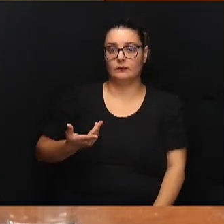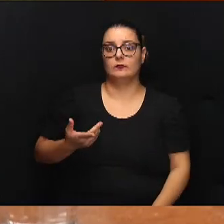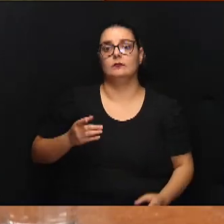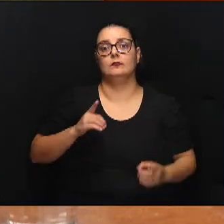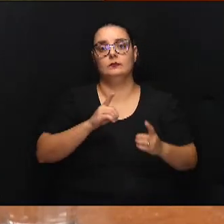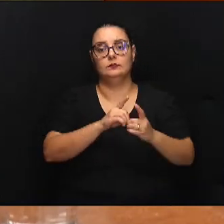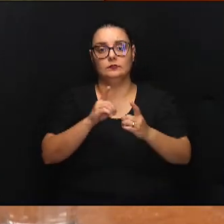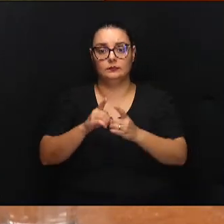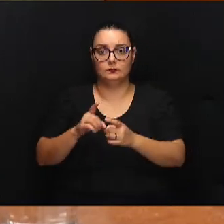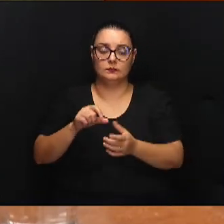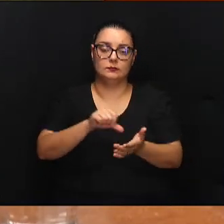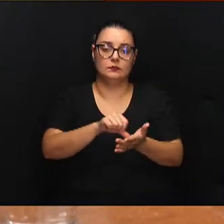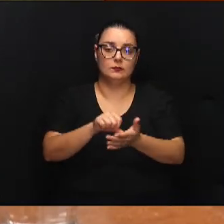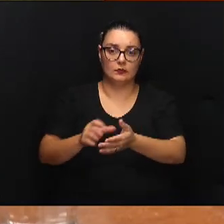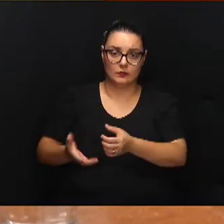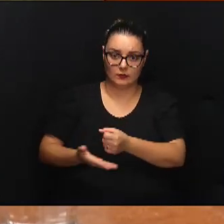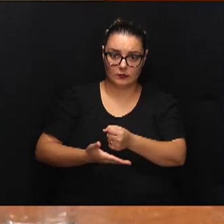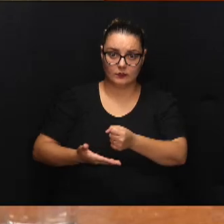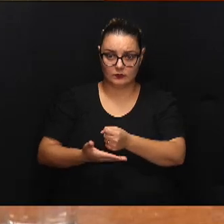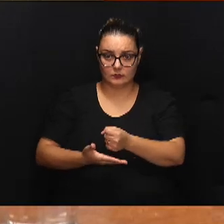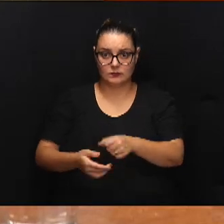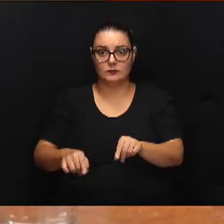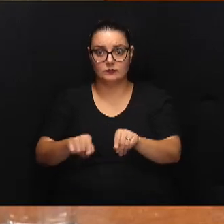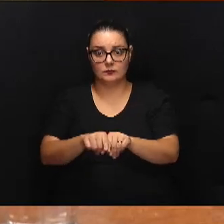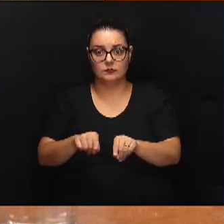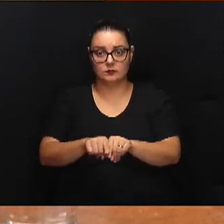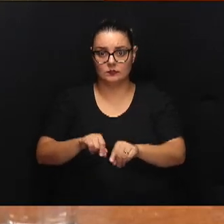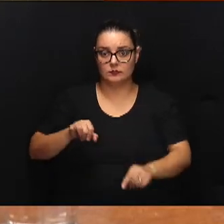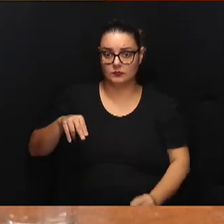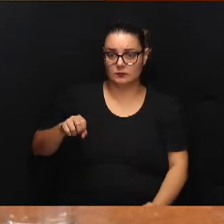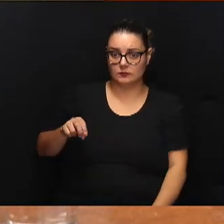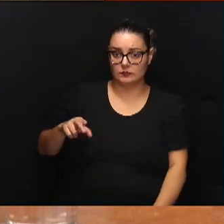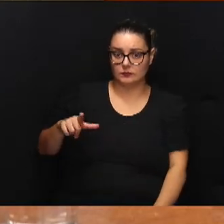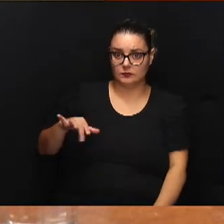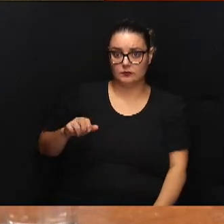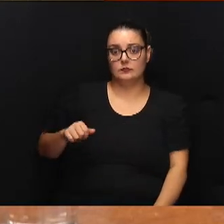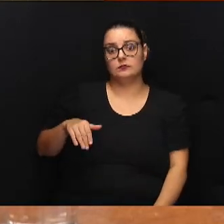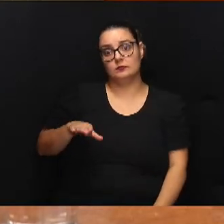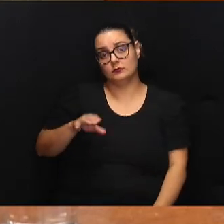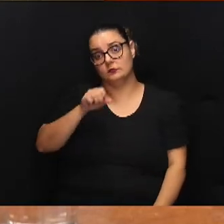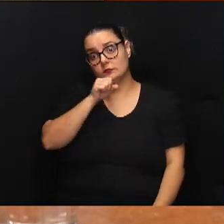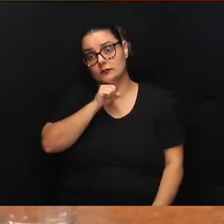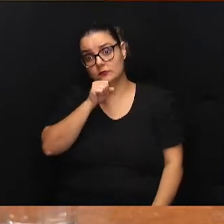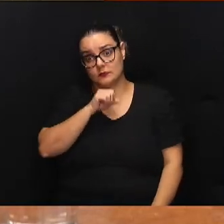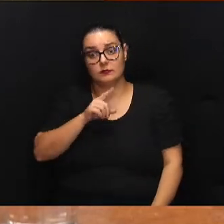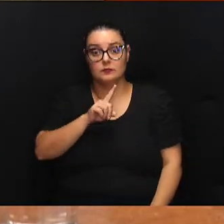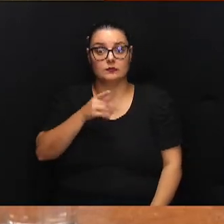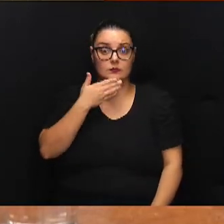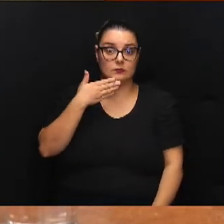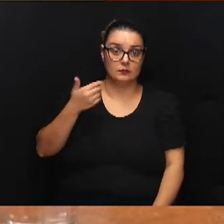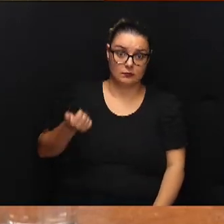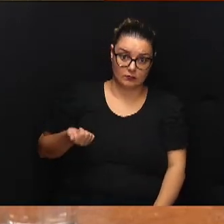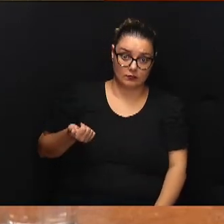atendimento em unidades básicas, inclusive insulina, porém insulinas mais antigas, que não são os melhores